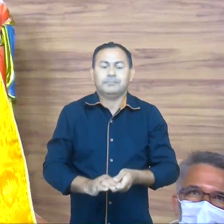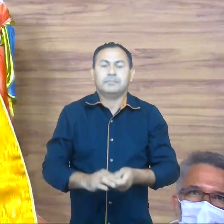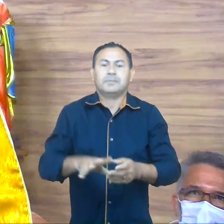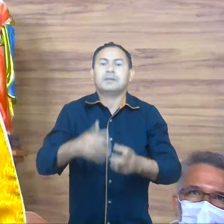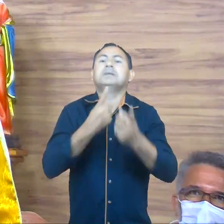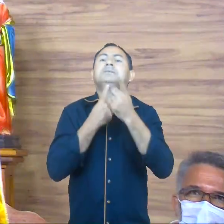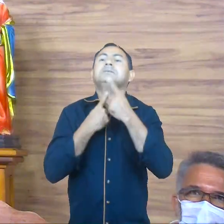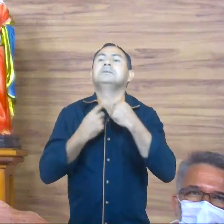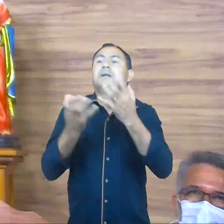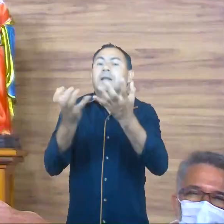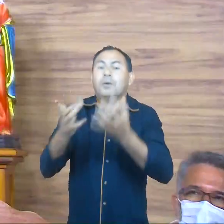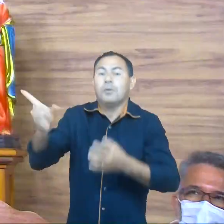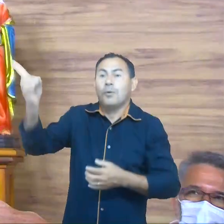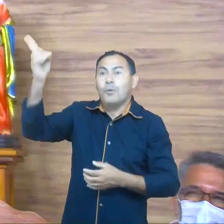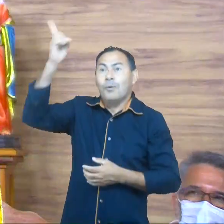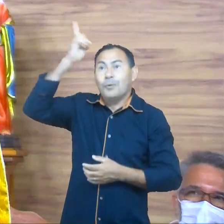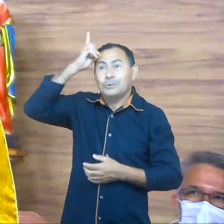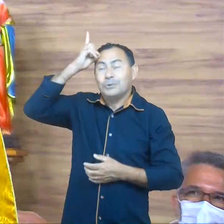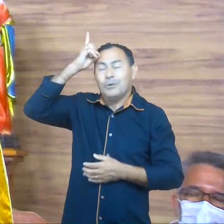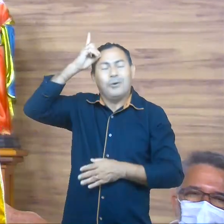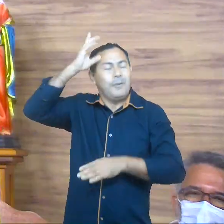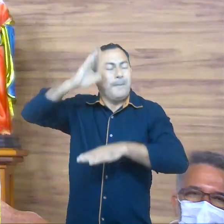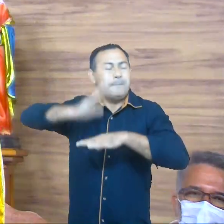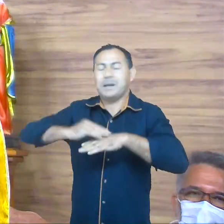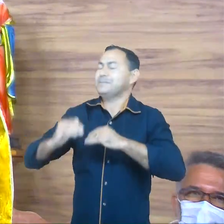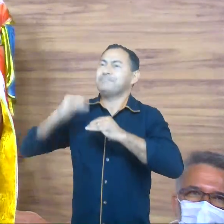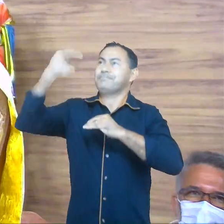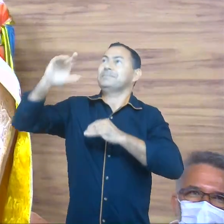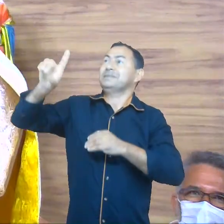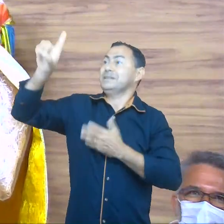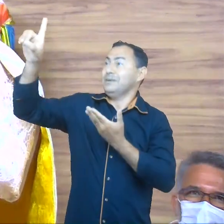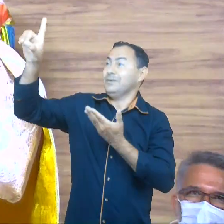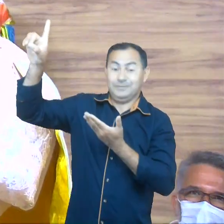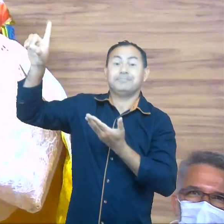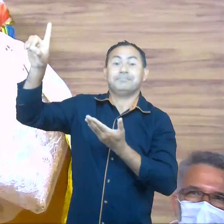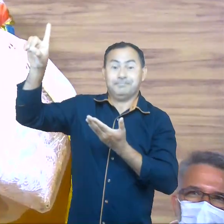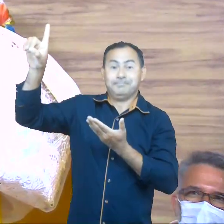aspirai aos dons mais elevados.